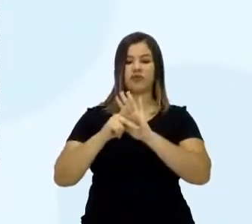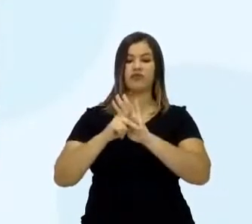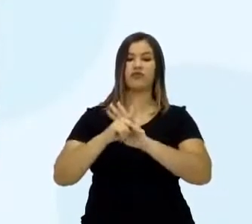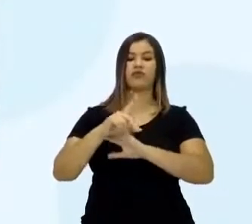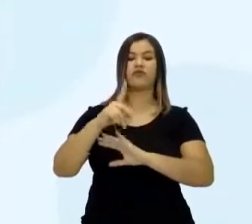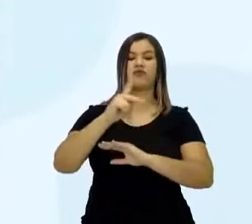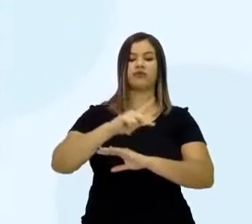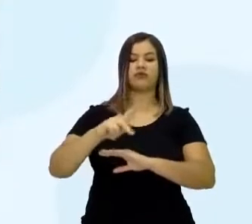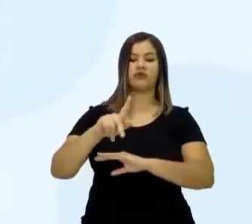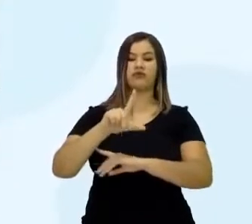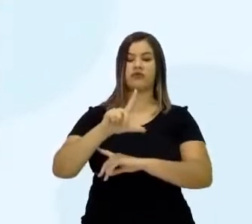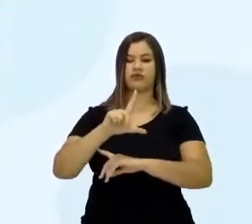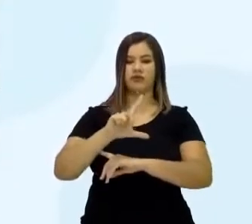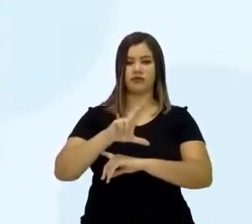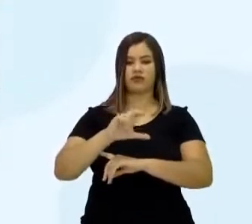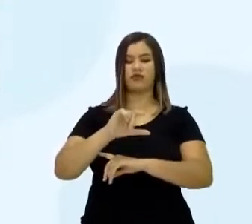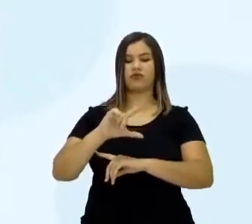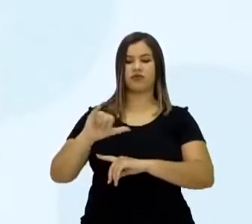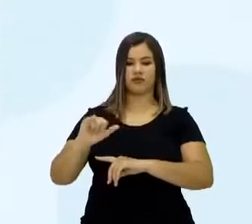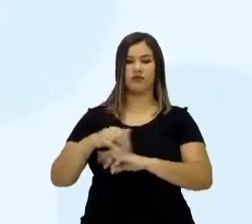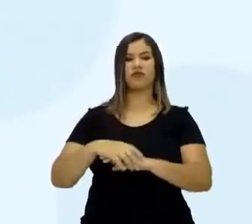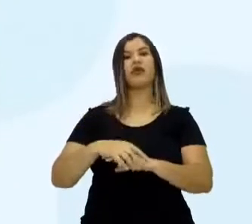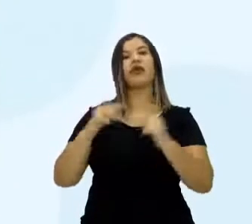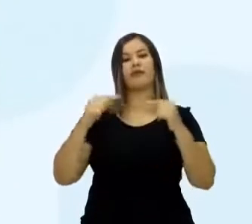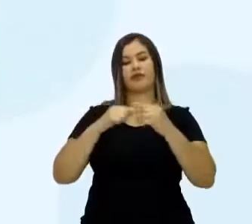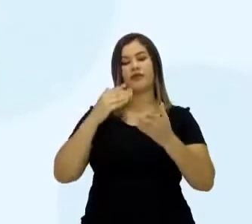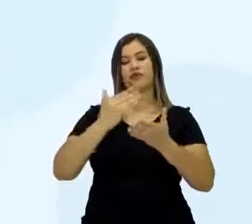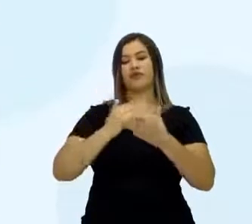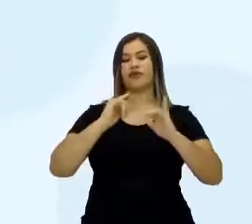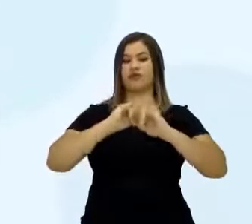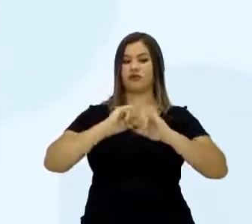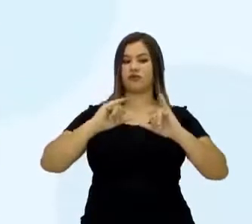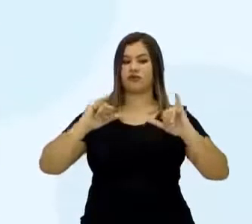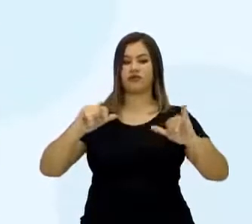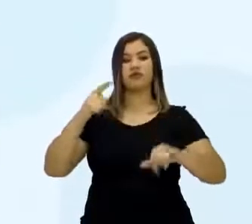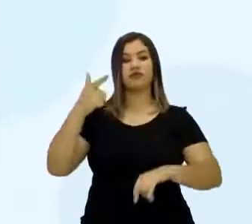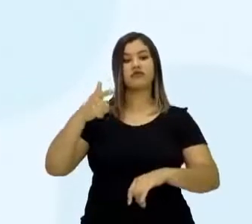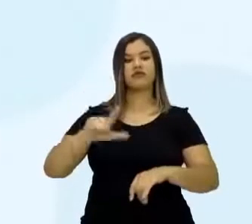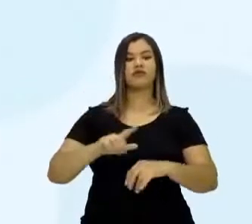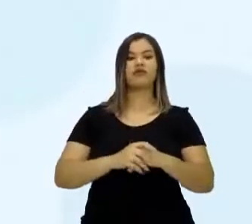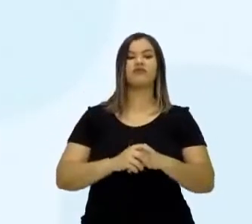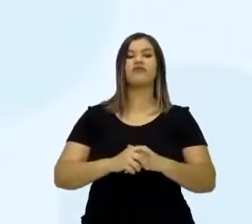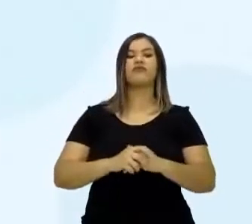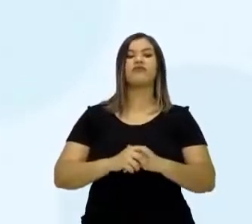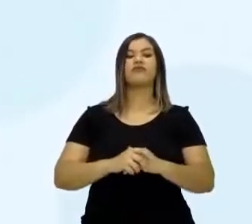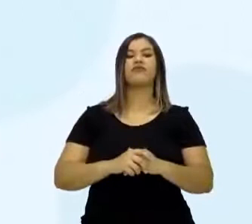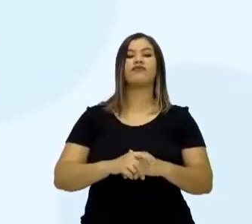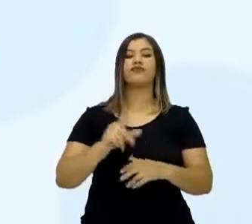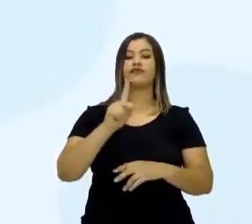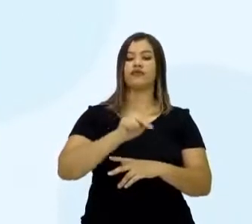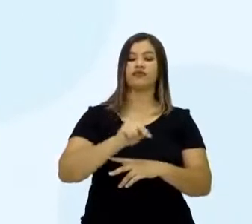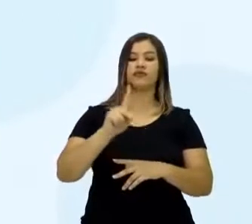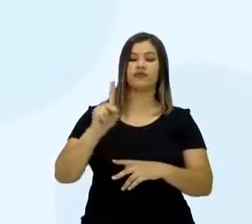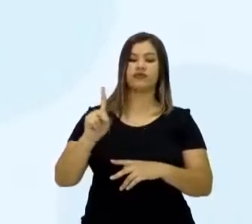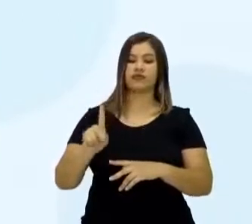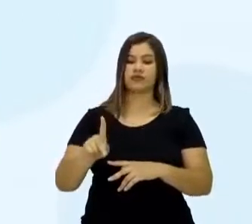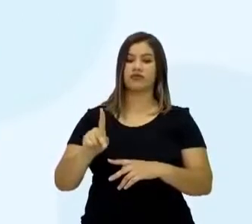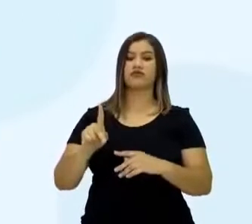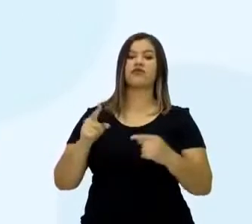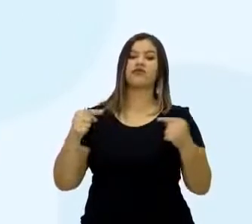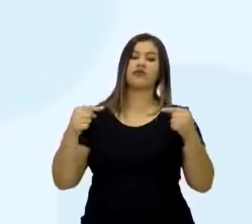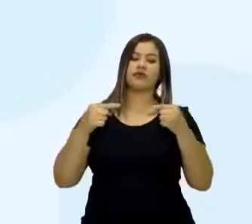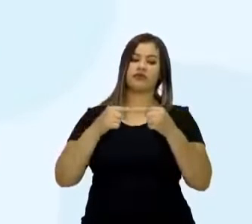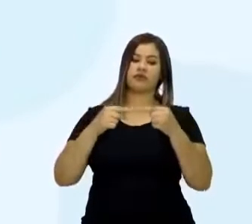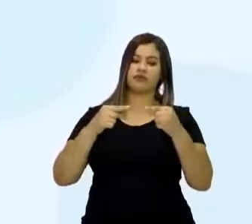aí a notícia, certo? A próxima, pode colocar a próxima. Depois, para o professor, mas eu tinha feito